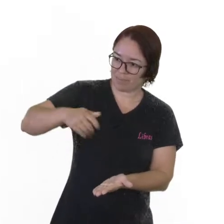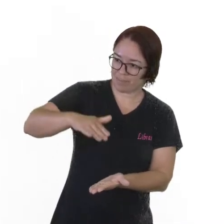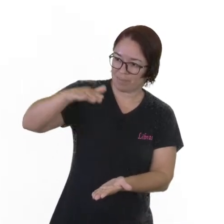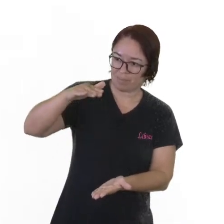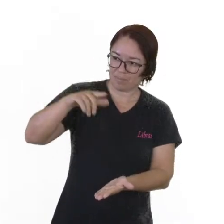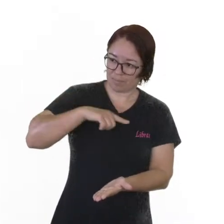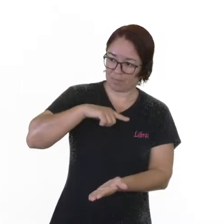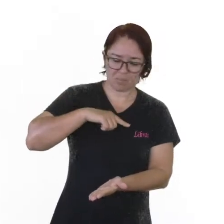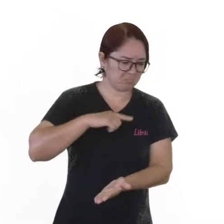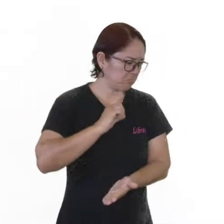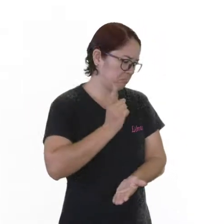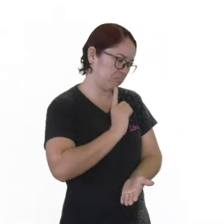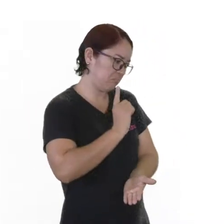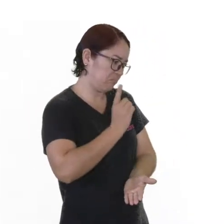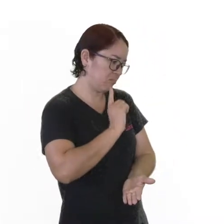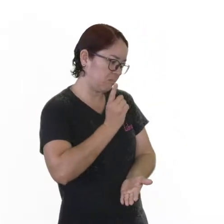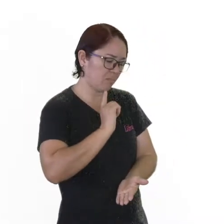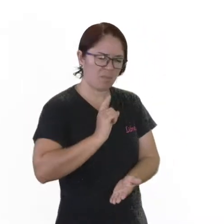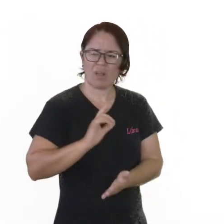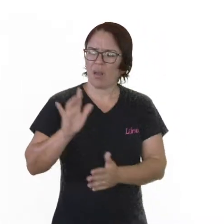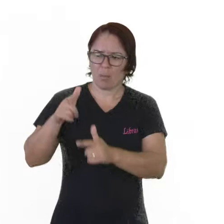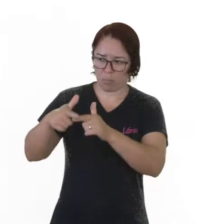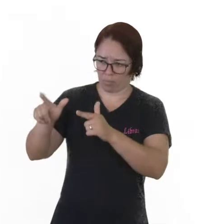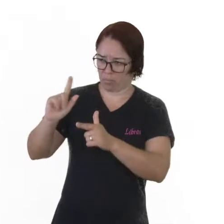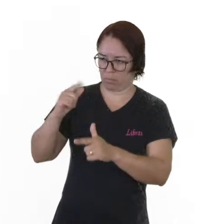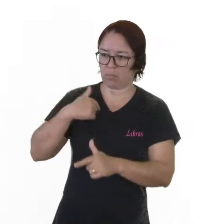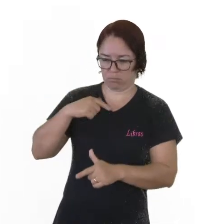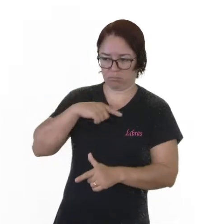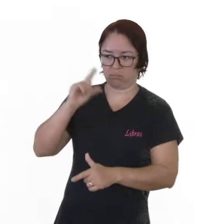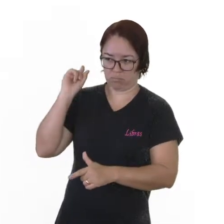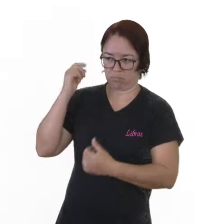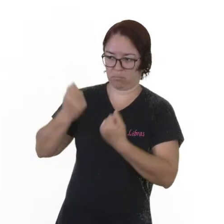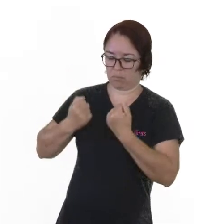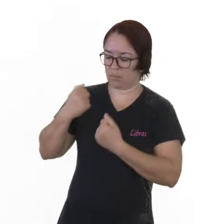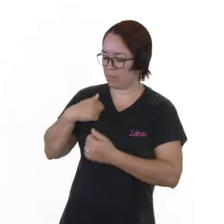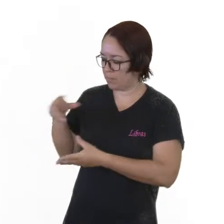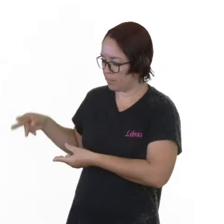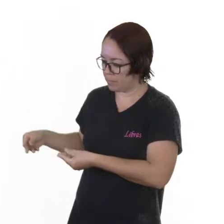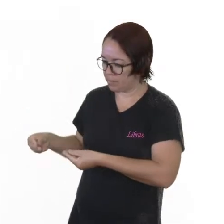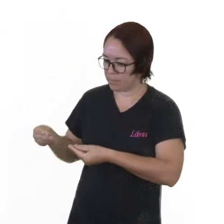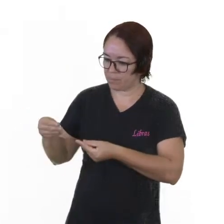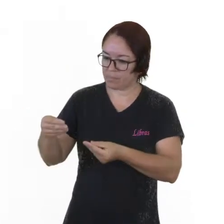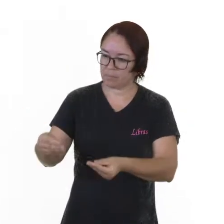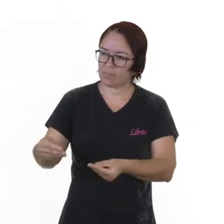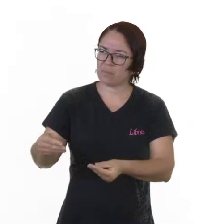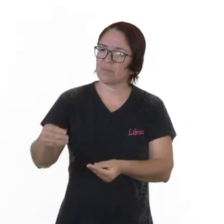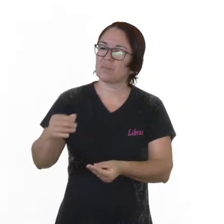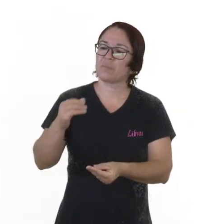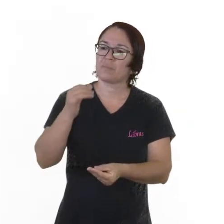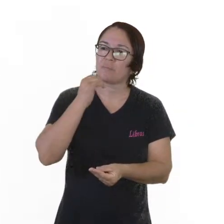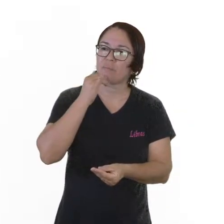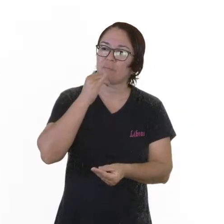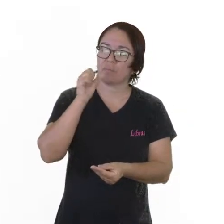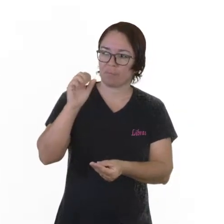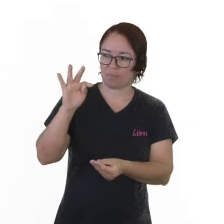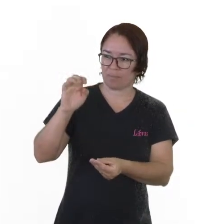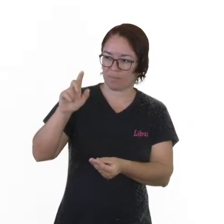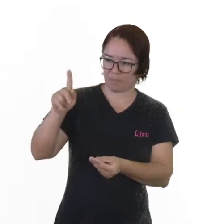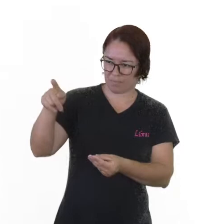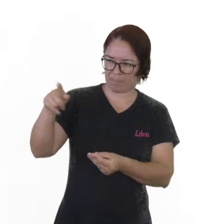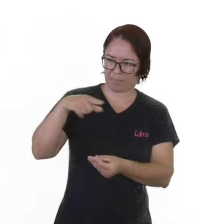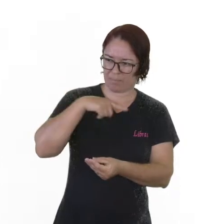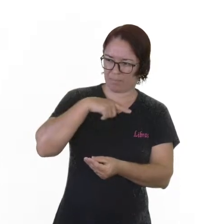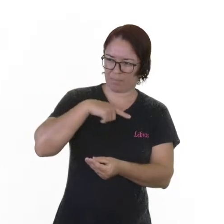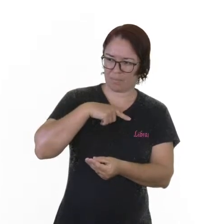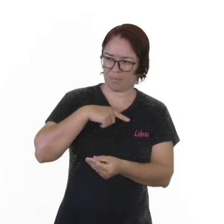moça. "Vamos usar o meu," disse o homem. "Você tem estepe?" "Não," disse a moça.